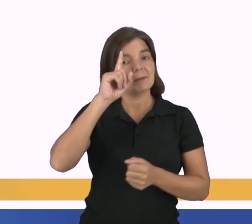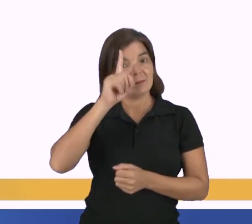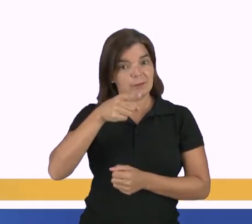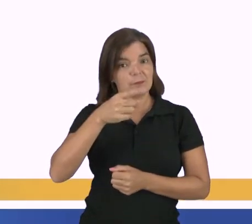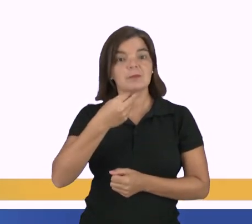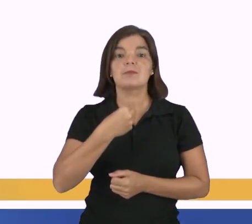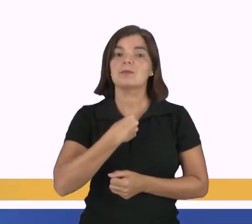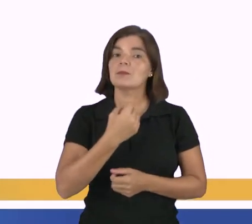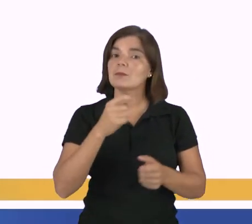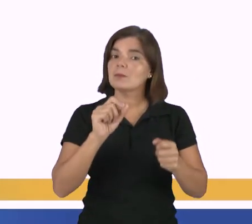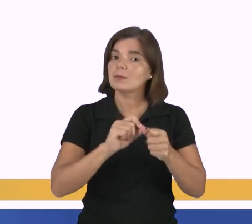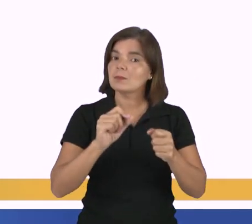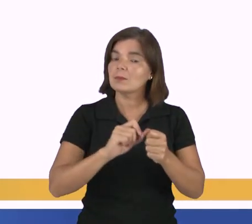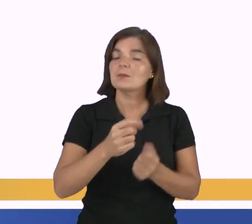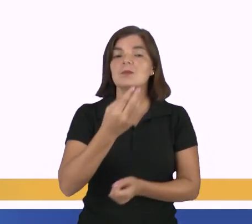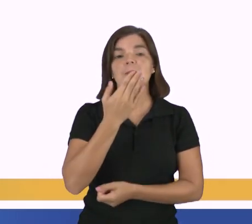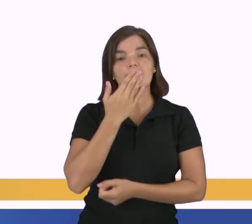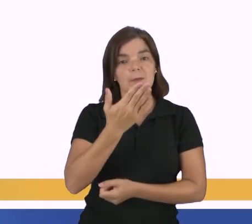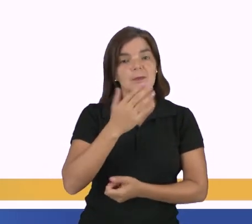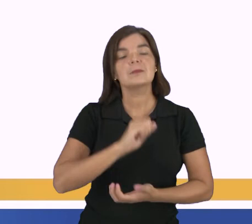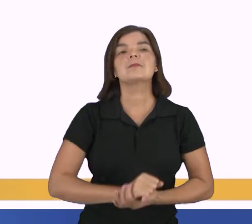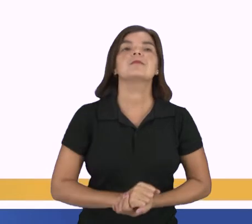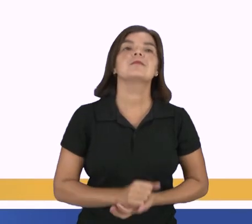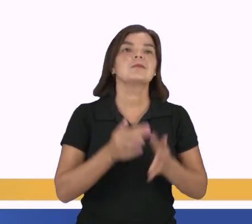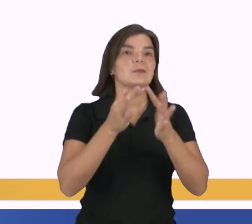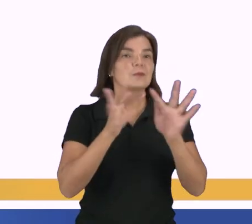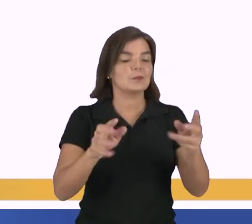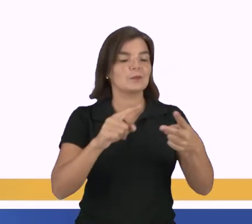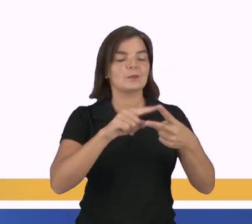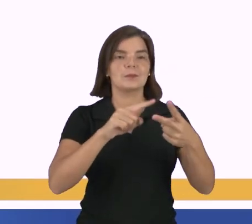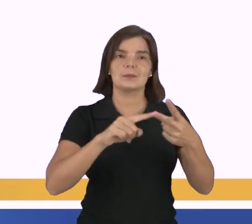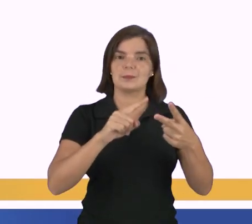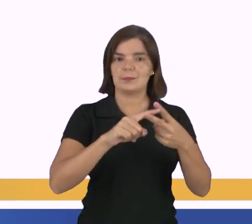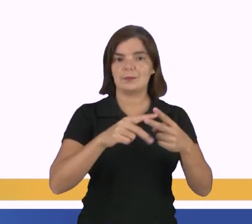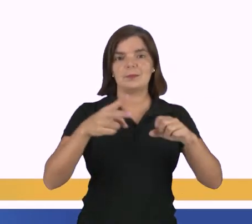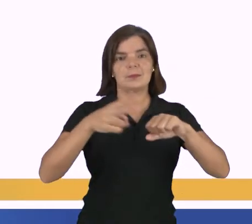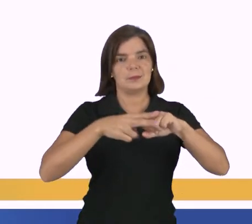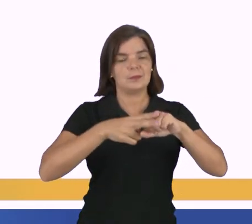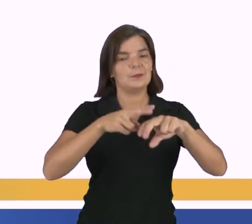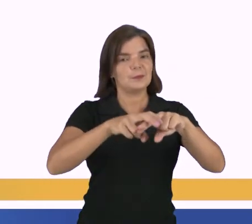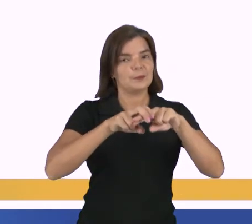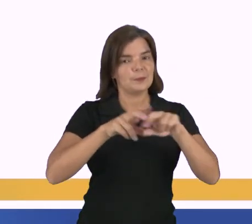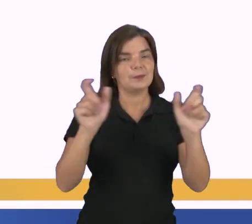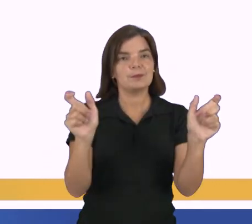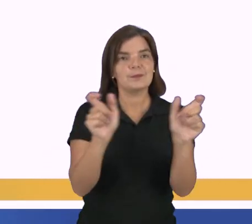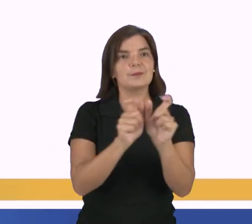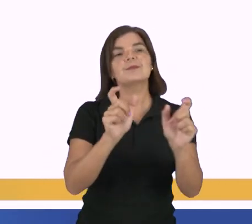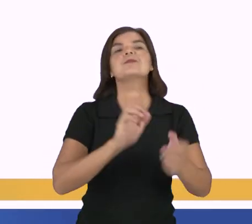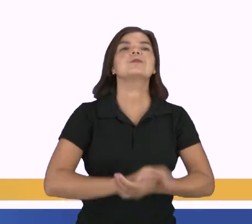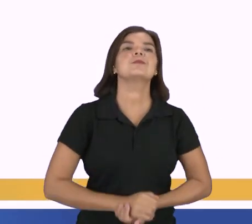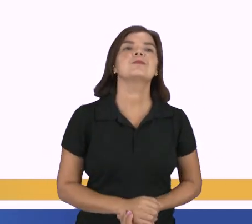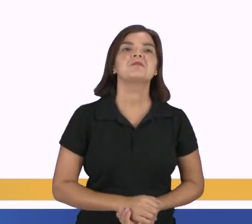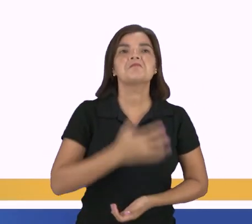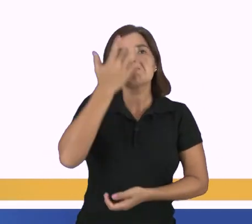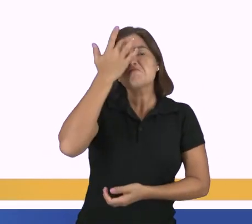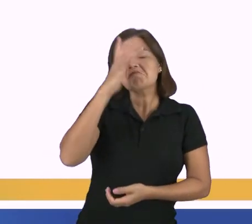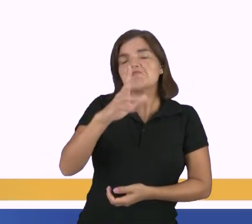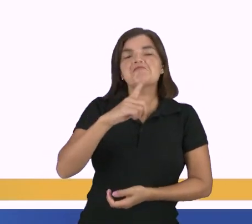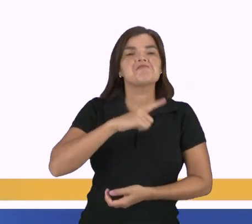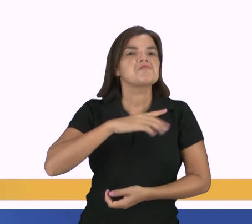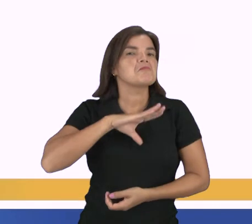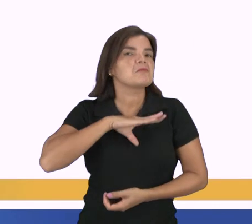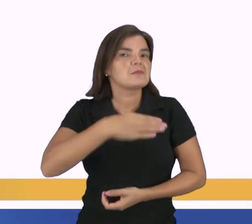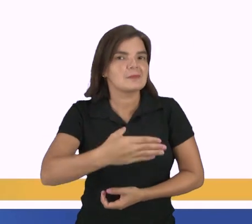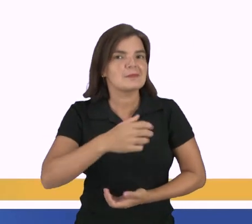pedi. Nós temos aí uma frase com 2 verbos, por isso período composto. Não sei se tenho